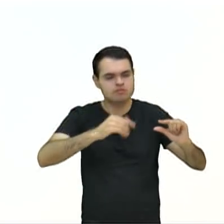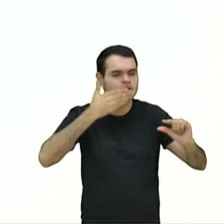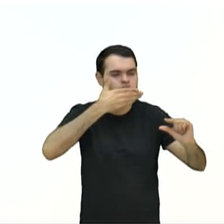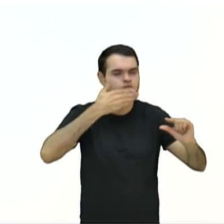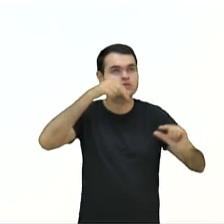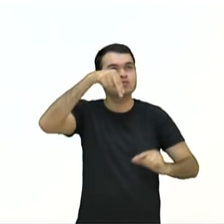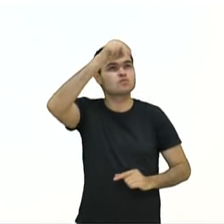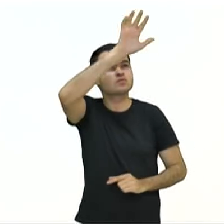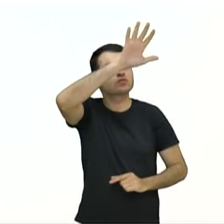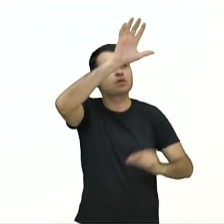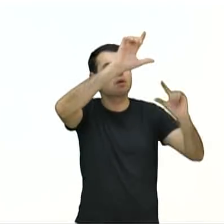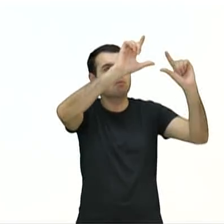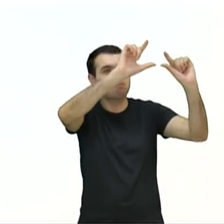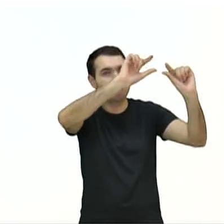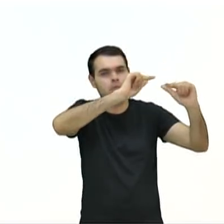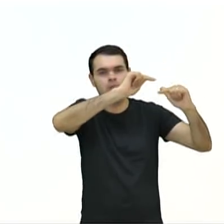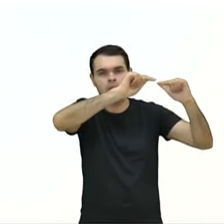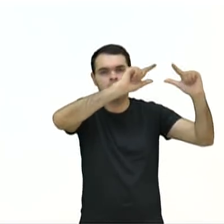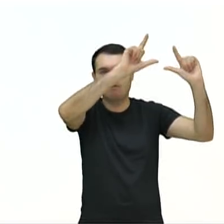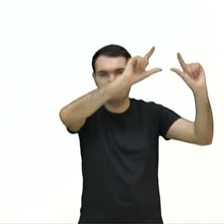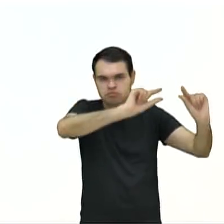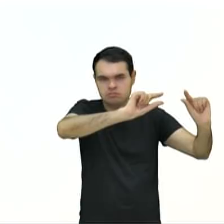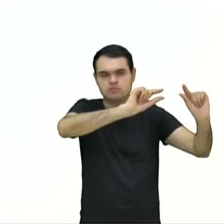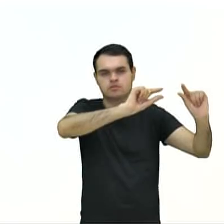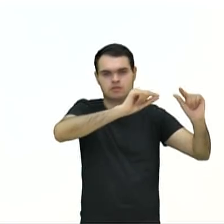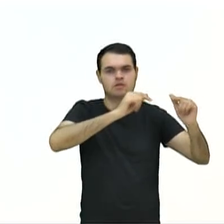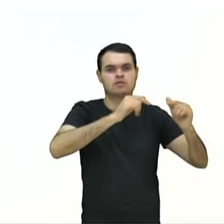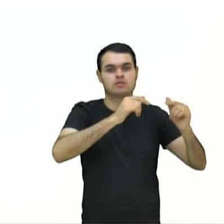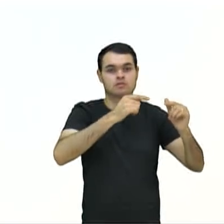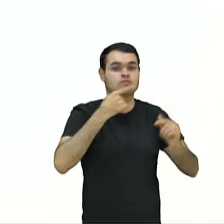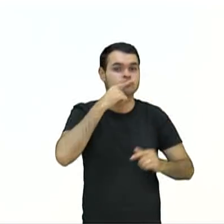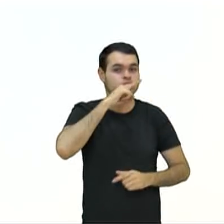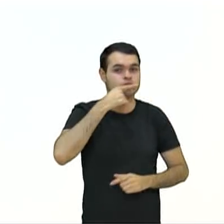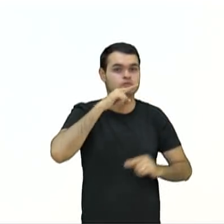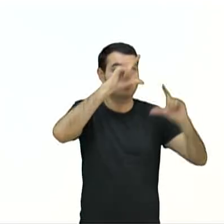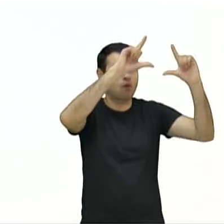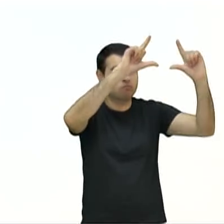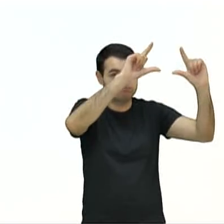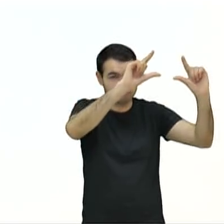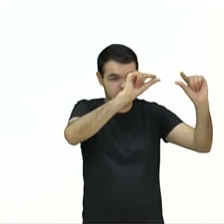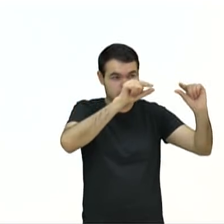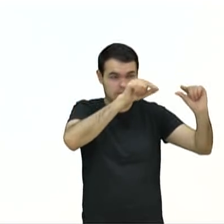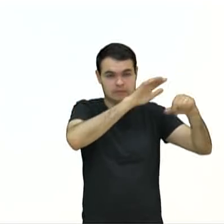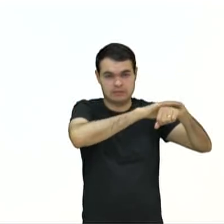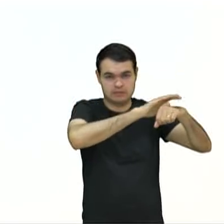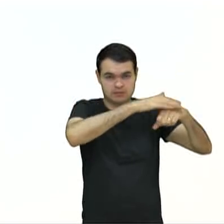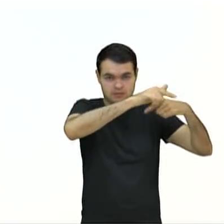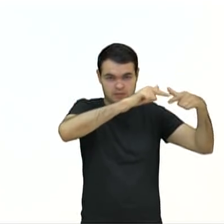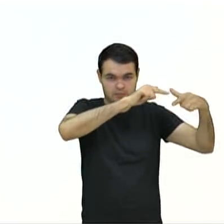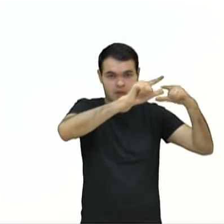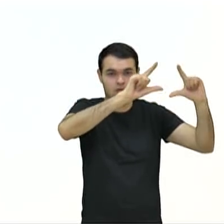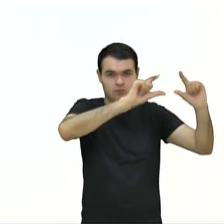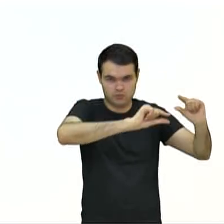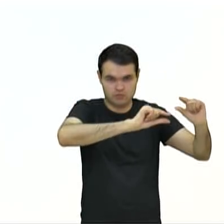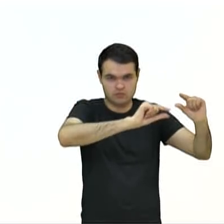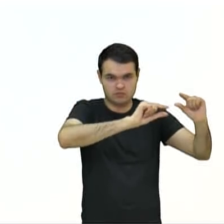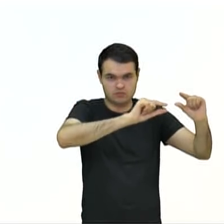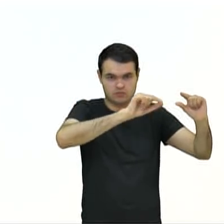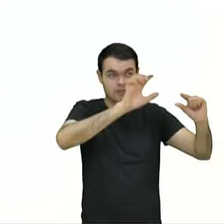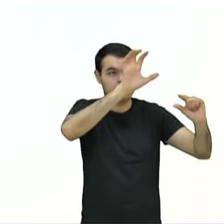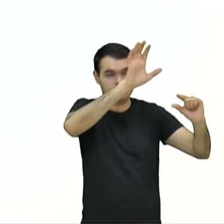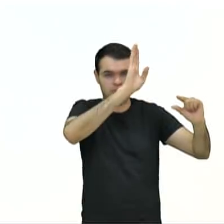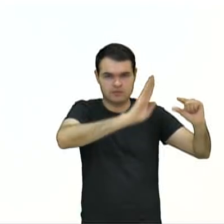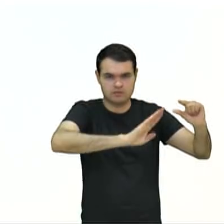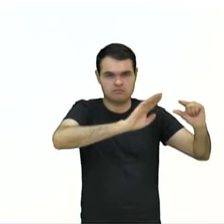no Nordeste. Então, diminui a produção do açúcar, a decadência dessa atividade econômica em outra região